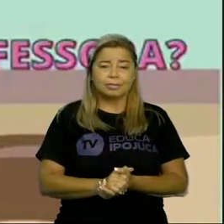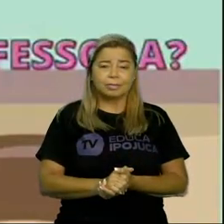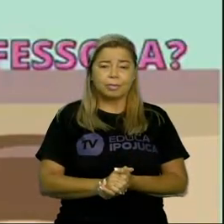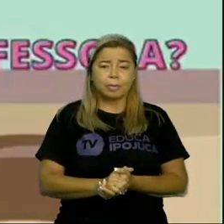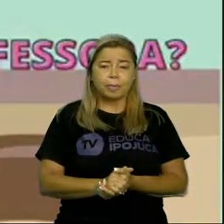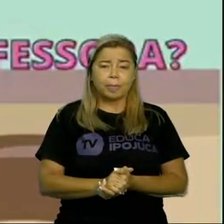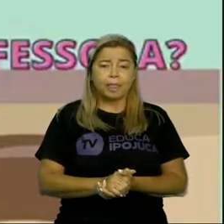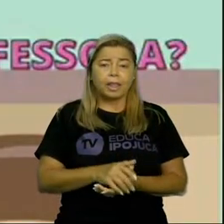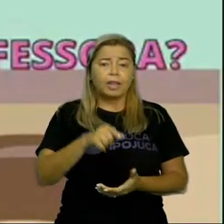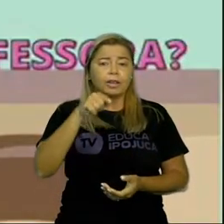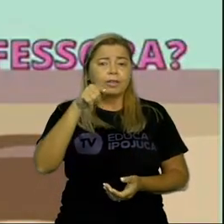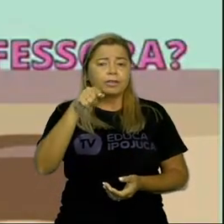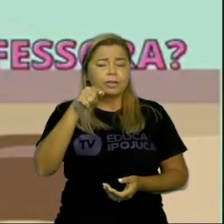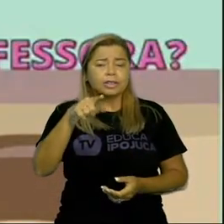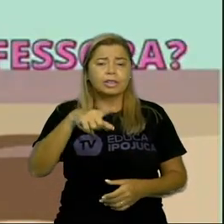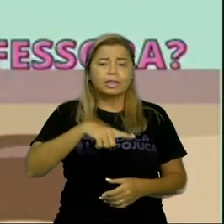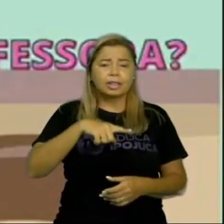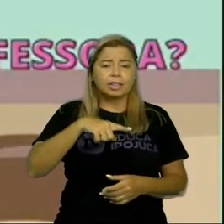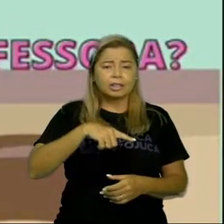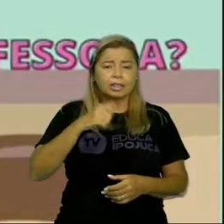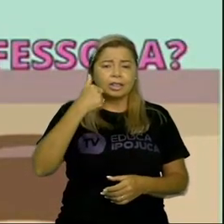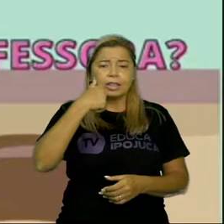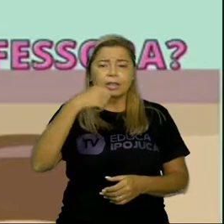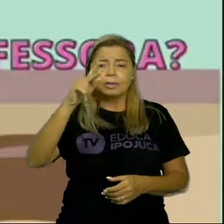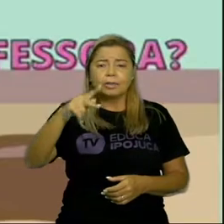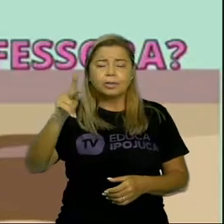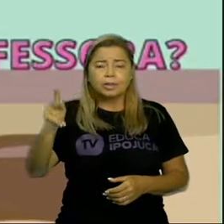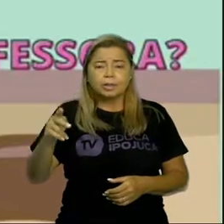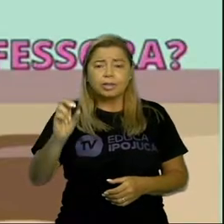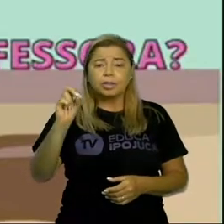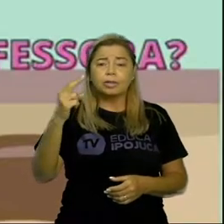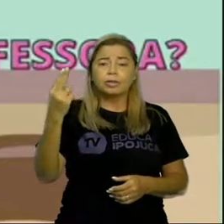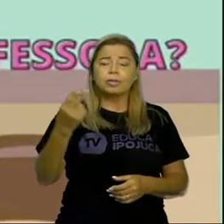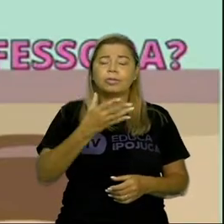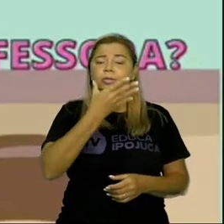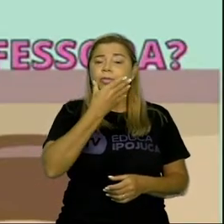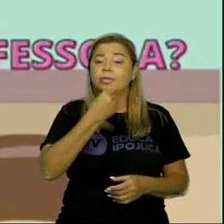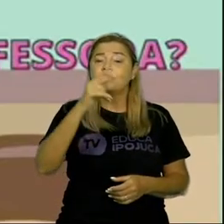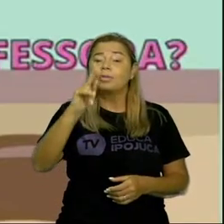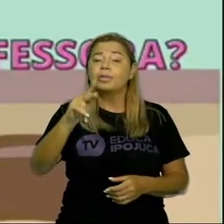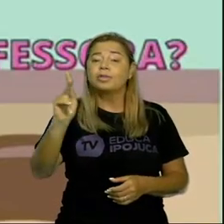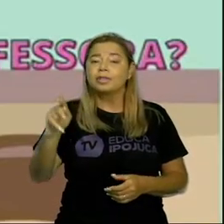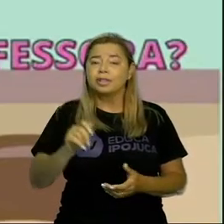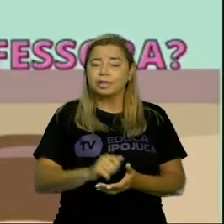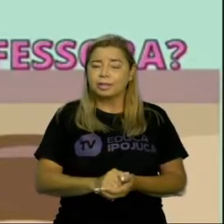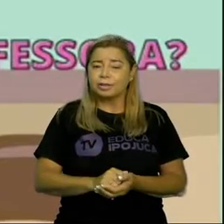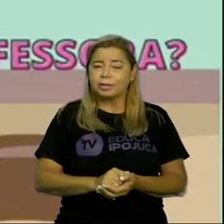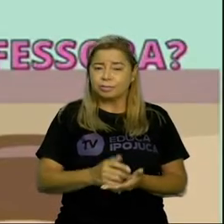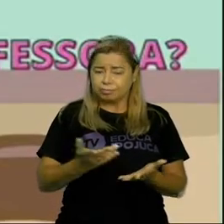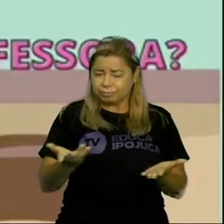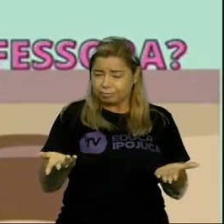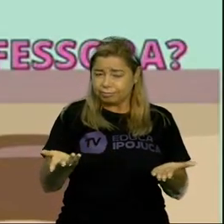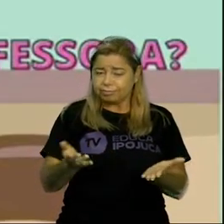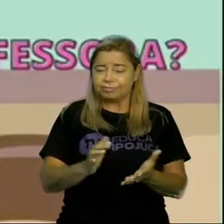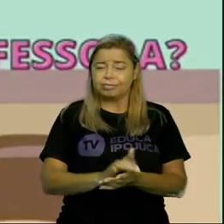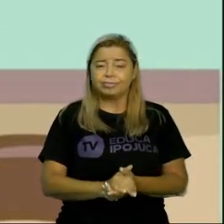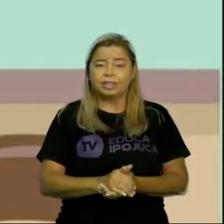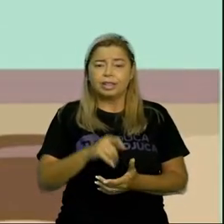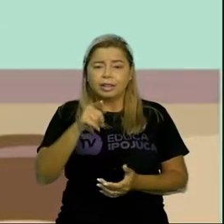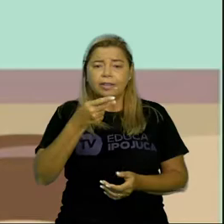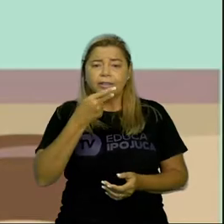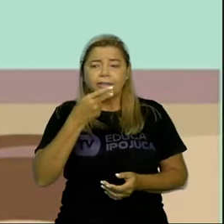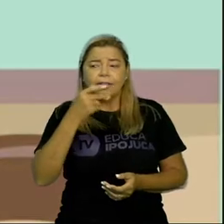Você tem um professor ou uma professora? E aí, fala aí para a mamãe e para o papai.